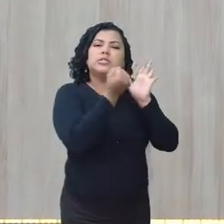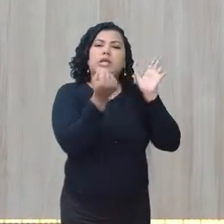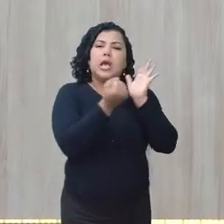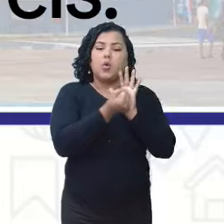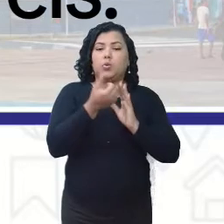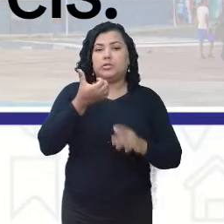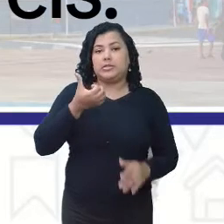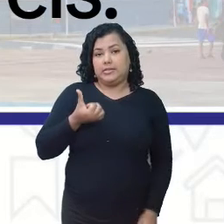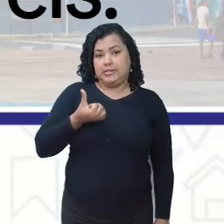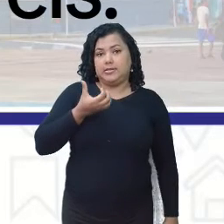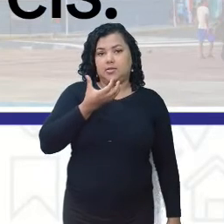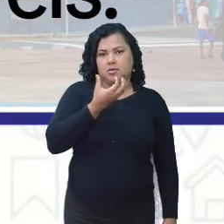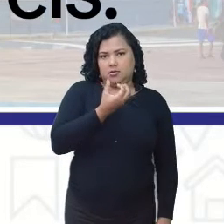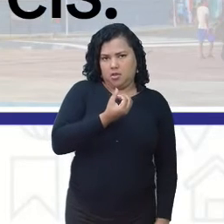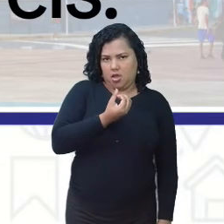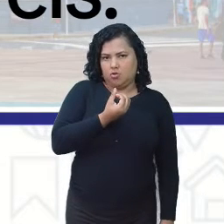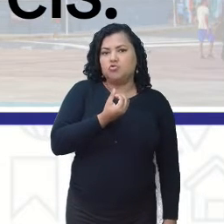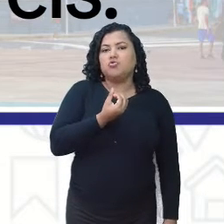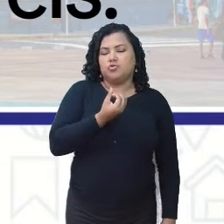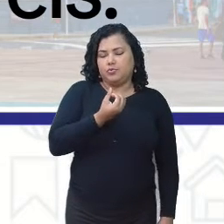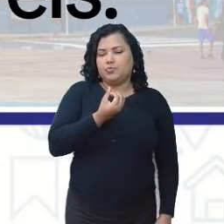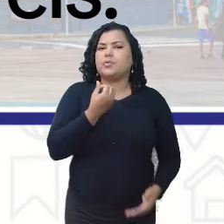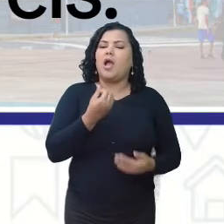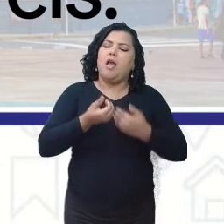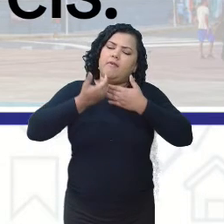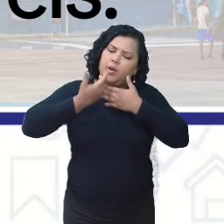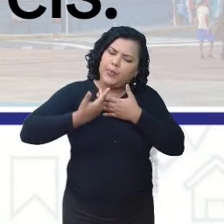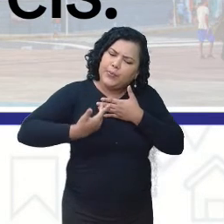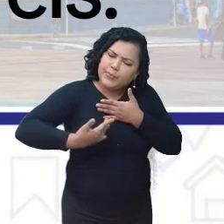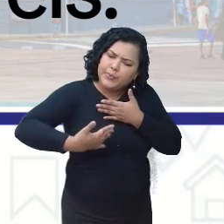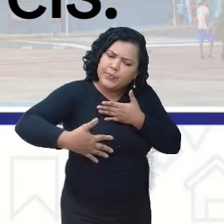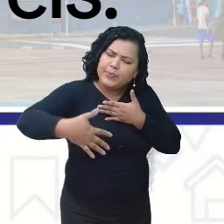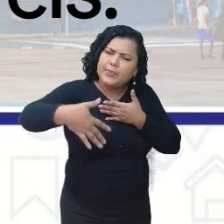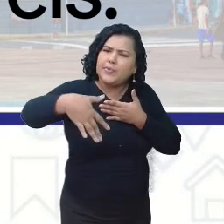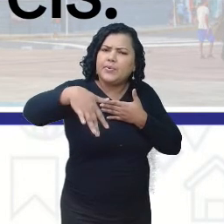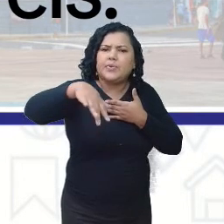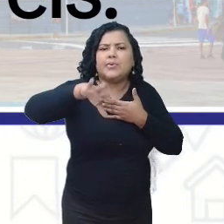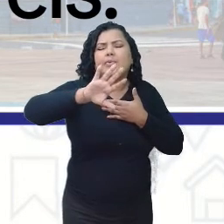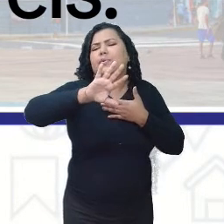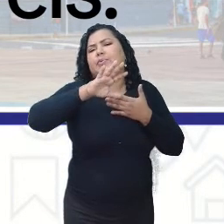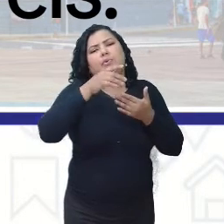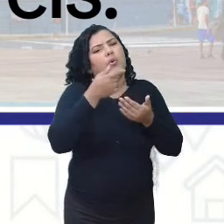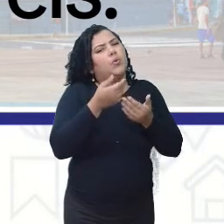XVI, e ela vai, o seu uso, né, ele se estende por todo o século